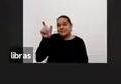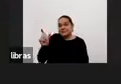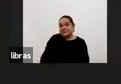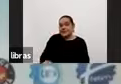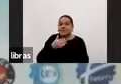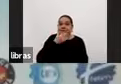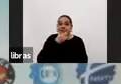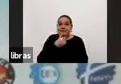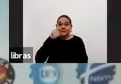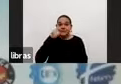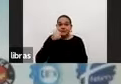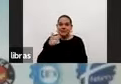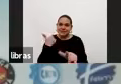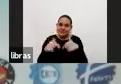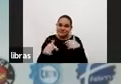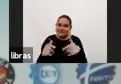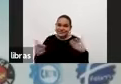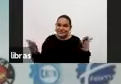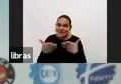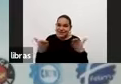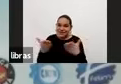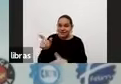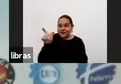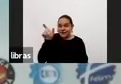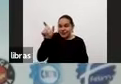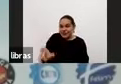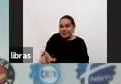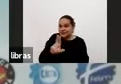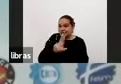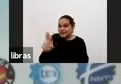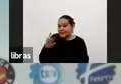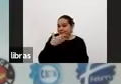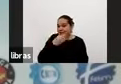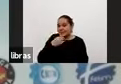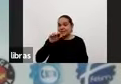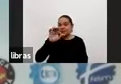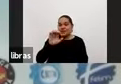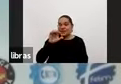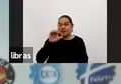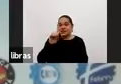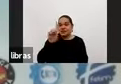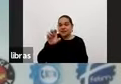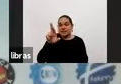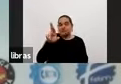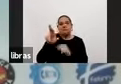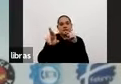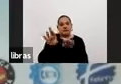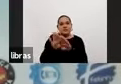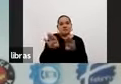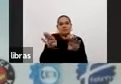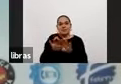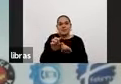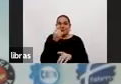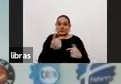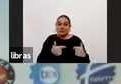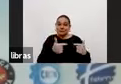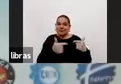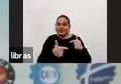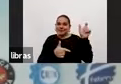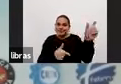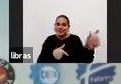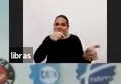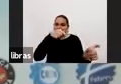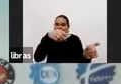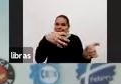Trabalhadoras e trabalhadores, nós estamos aqui com o Éder. O Éder é um dos 747, é um dos guerreiros lá da Renault,